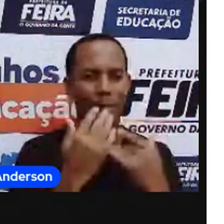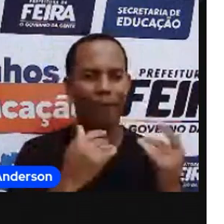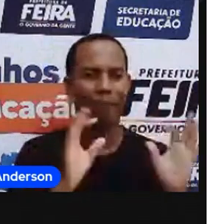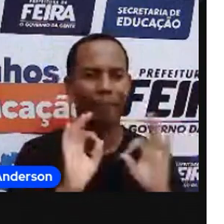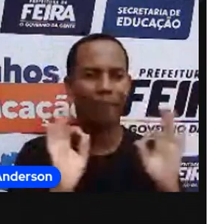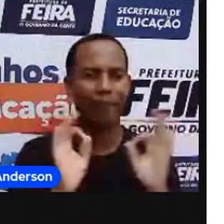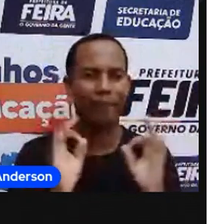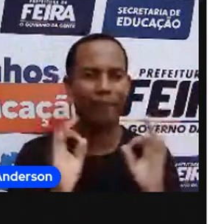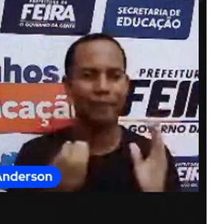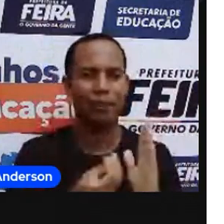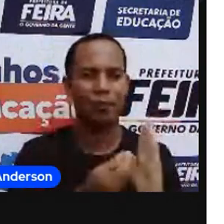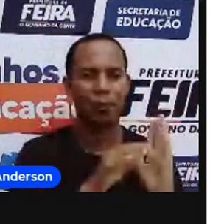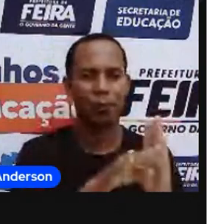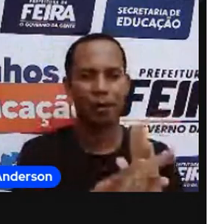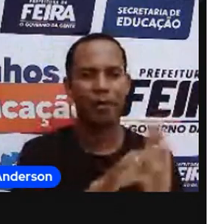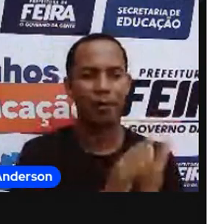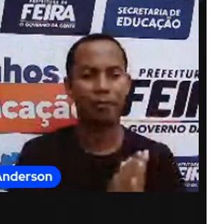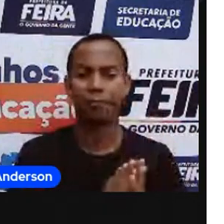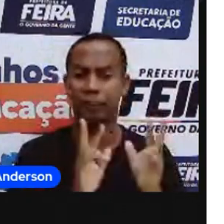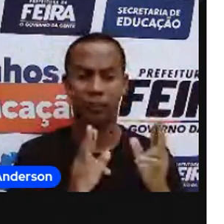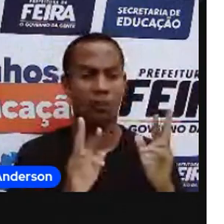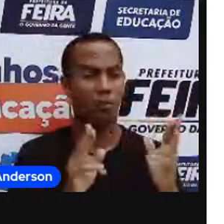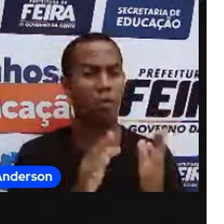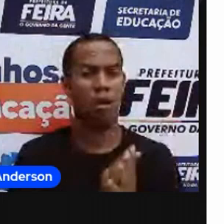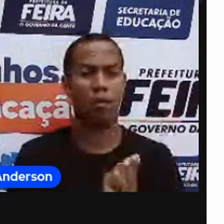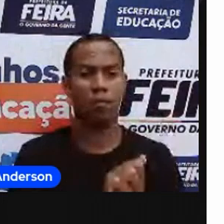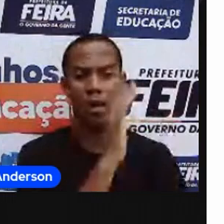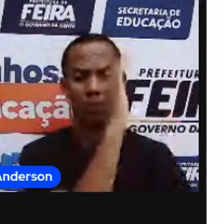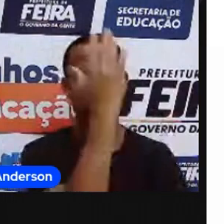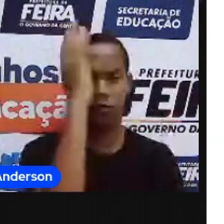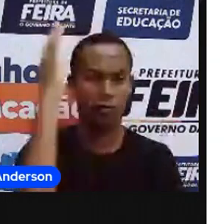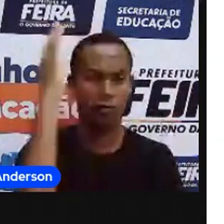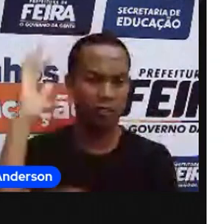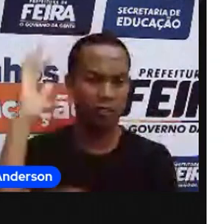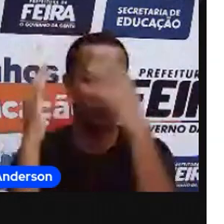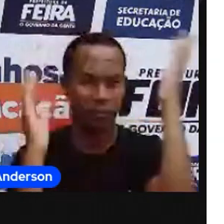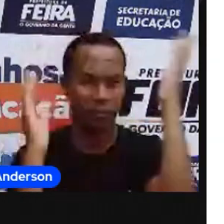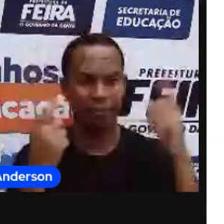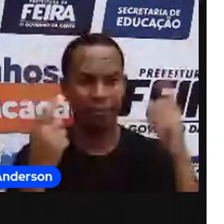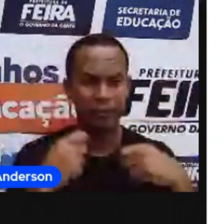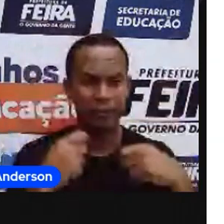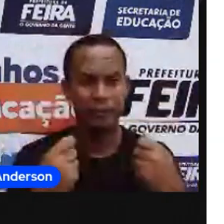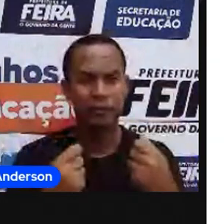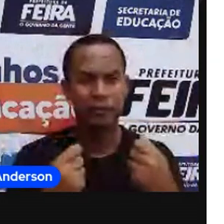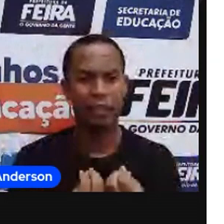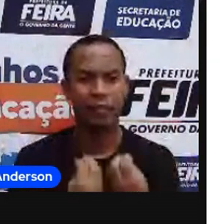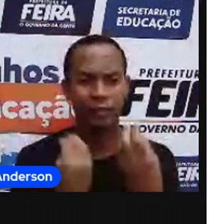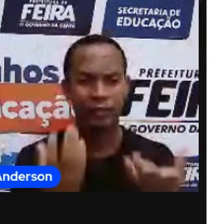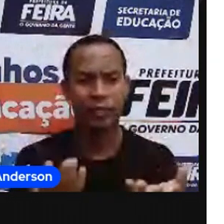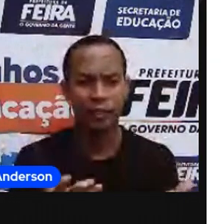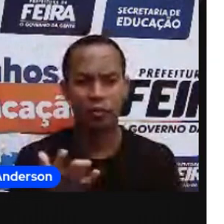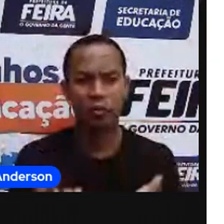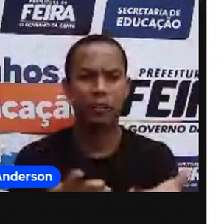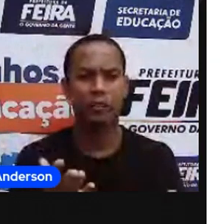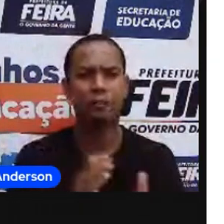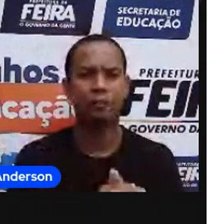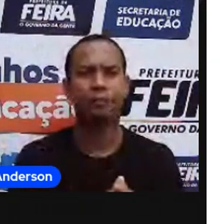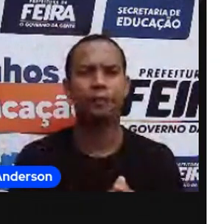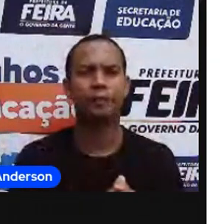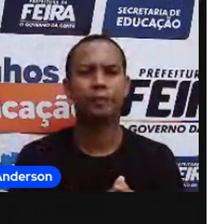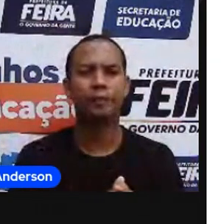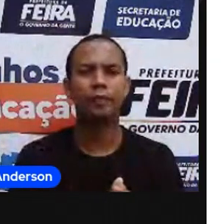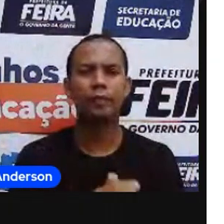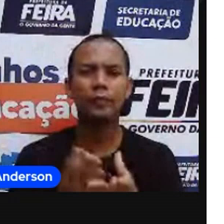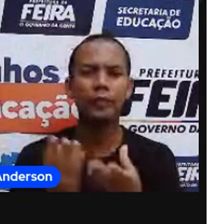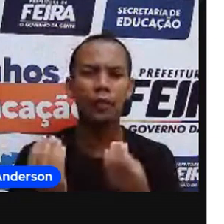não cuidar. Então, é mais ou menos assim que funciona a natureza. Bom, é por isso que